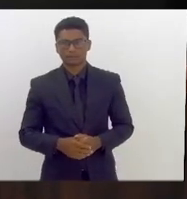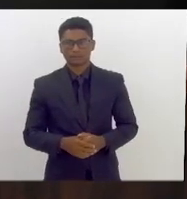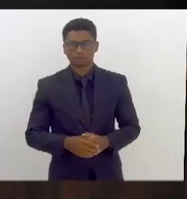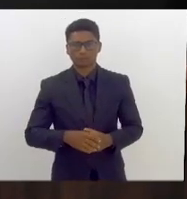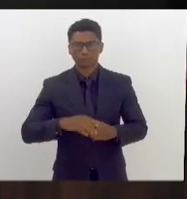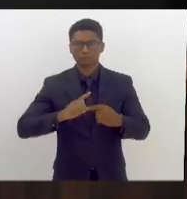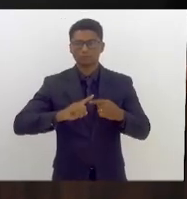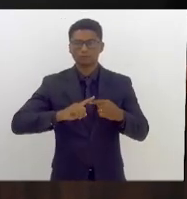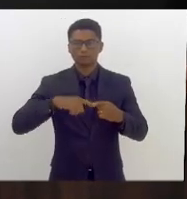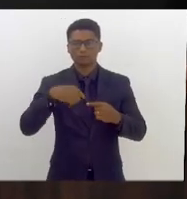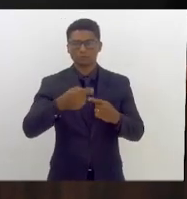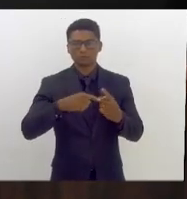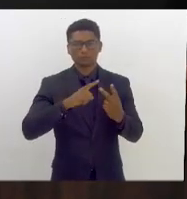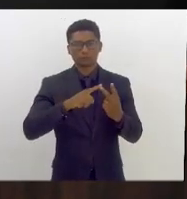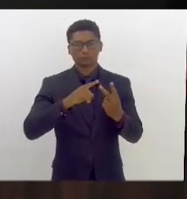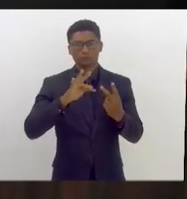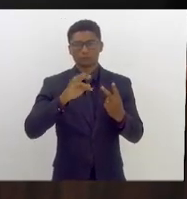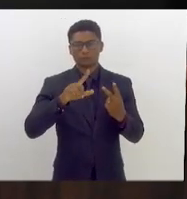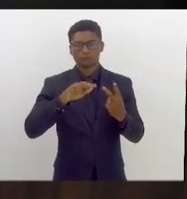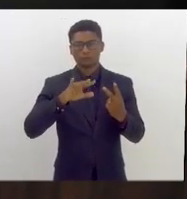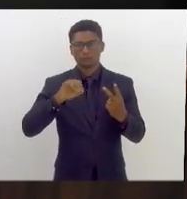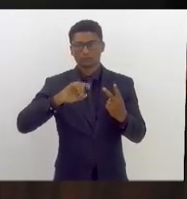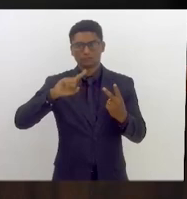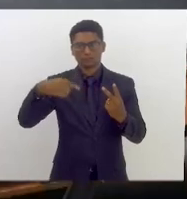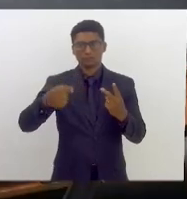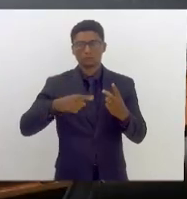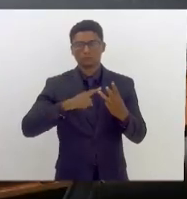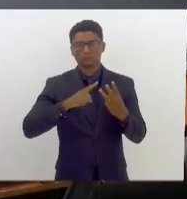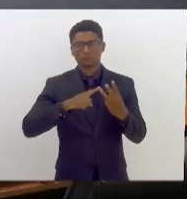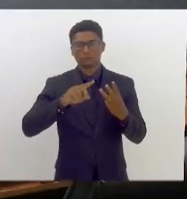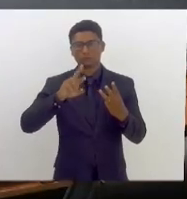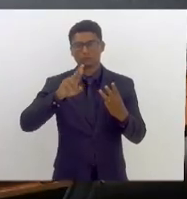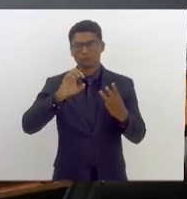seguida, deputado Flávio Serafim e Rodrigo Amorim.